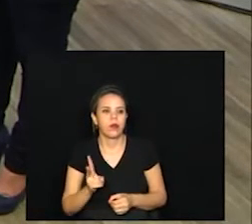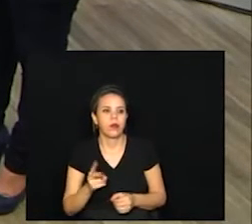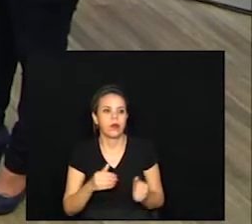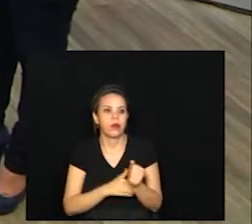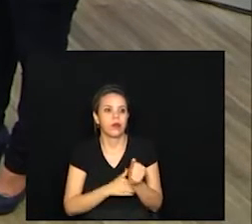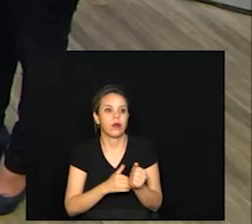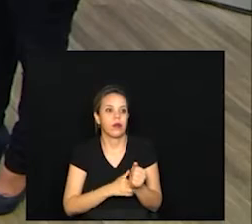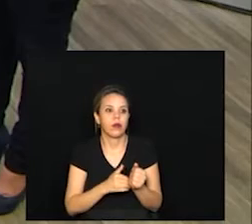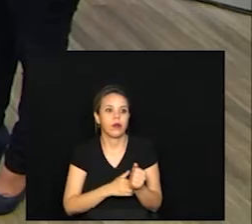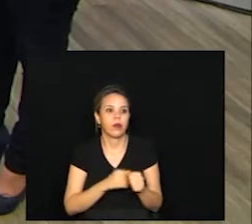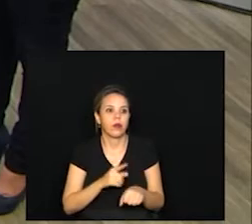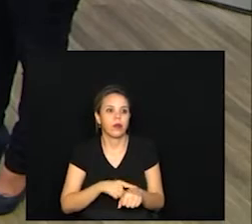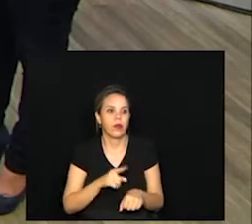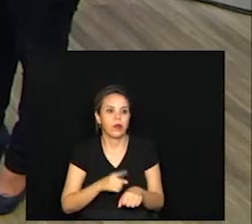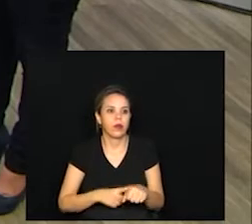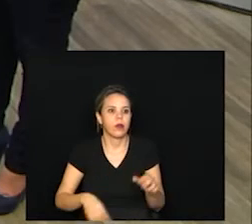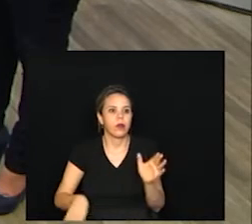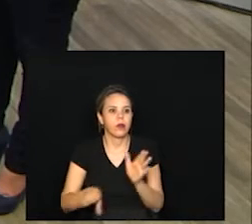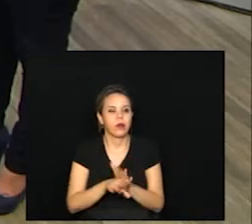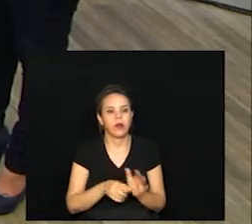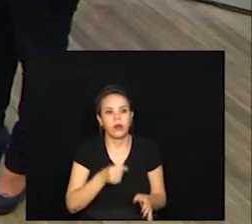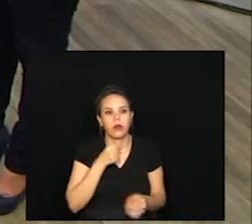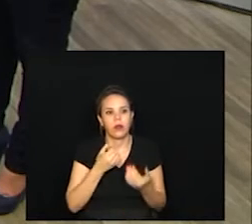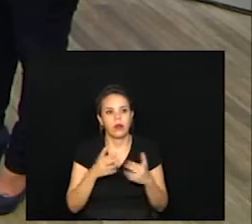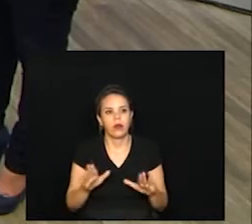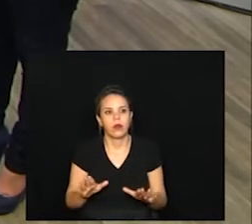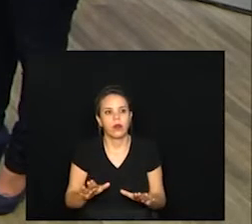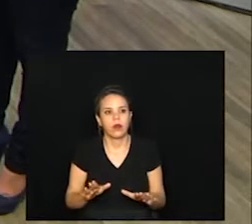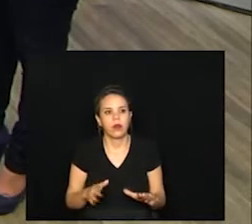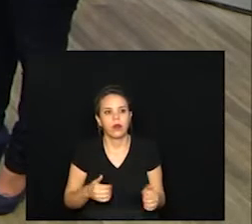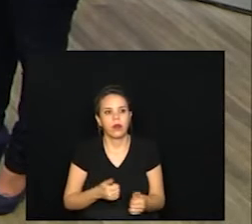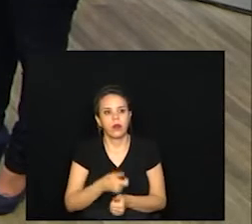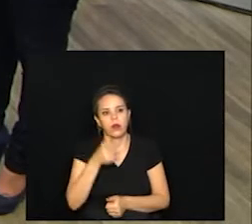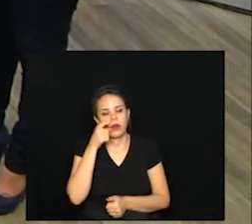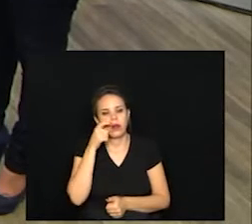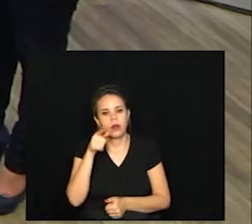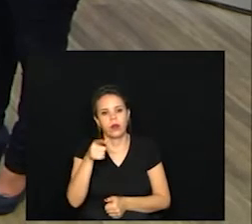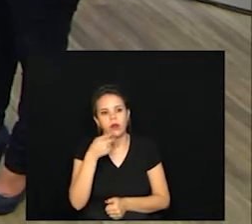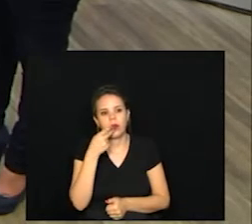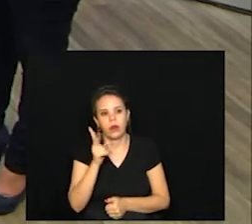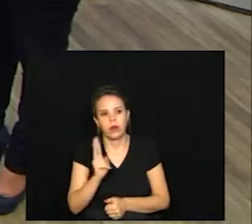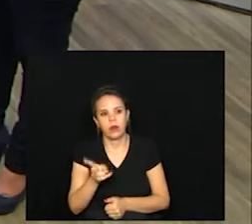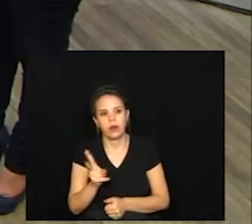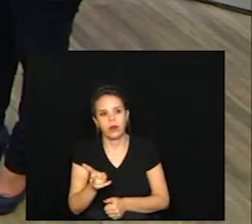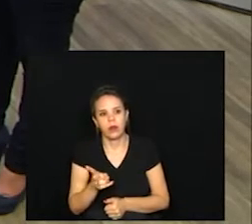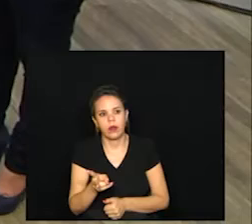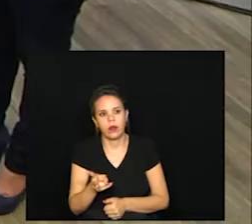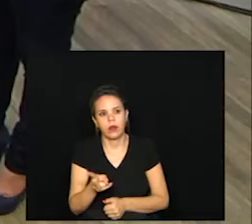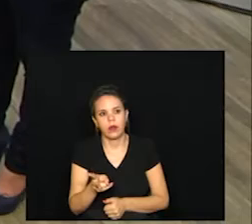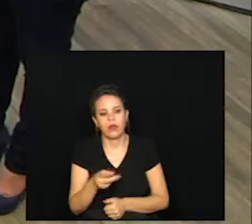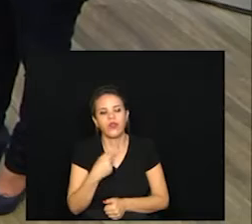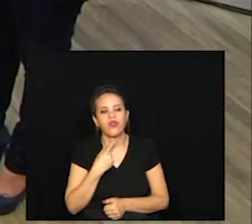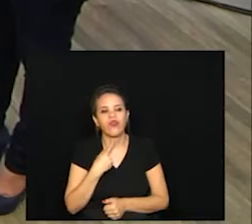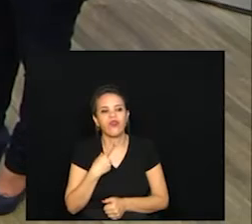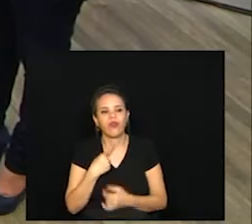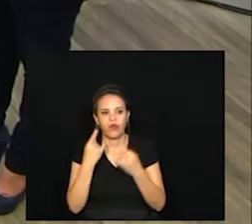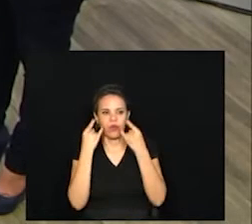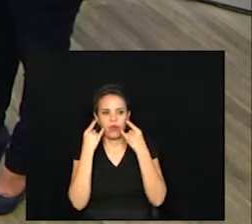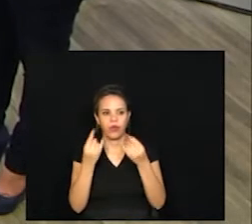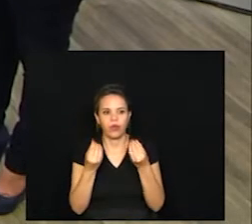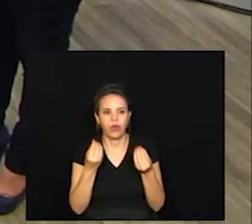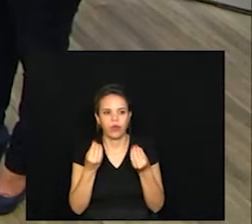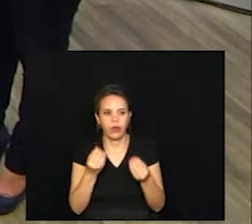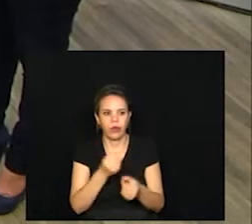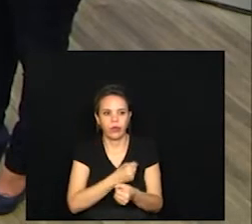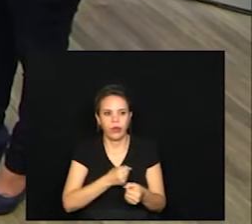uma surpresa. A hora que a gente chega a reportagem no ar, é que a gente acompanha, e é o que você falou, sempre fica com água na boca para saber qual